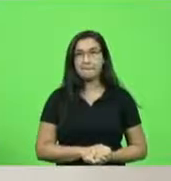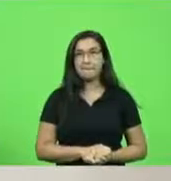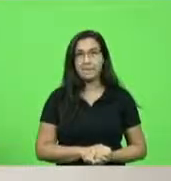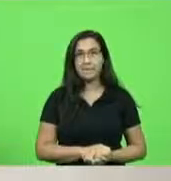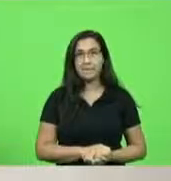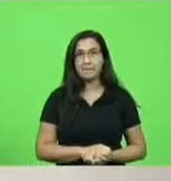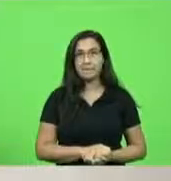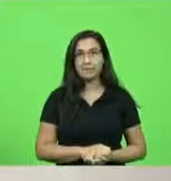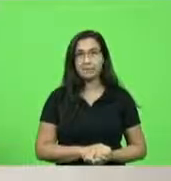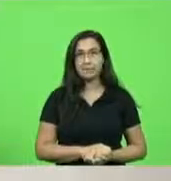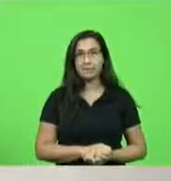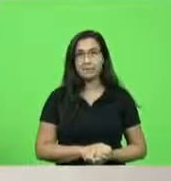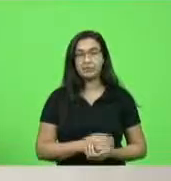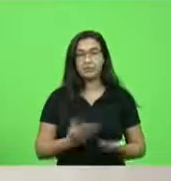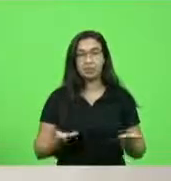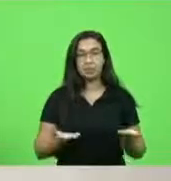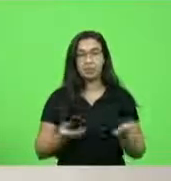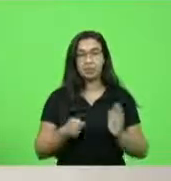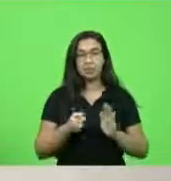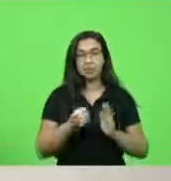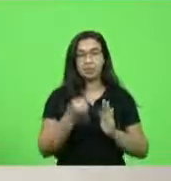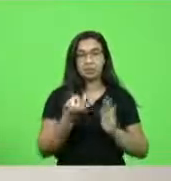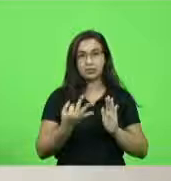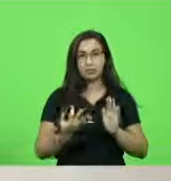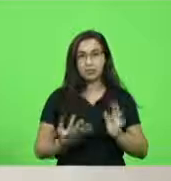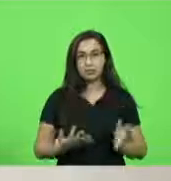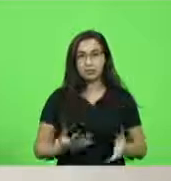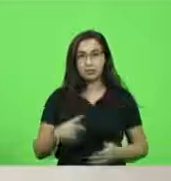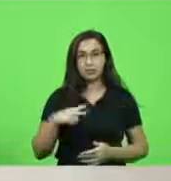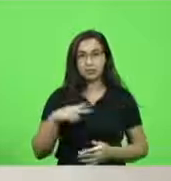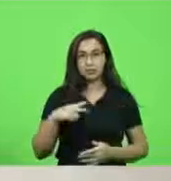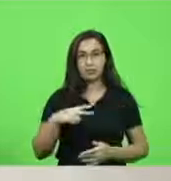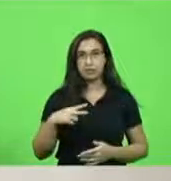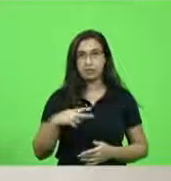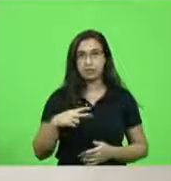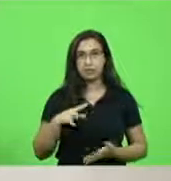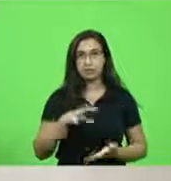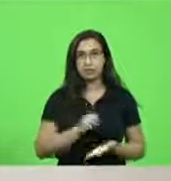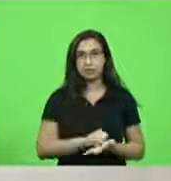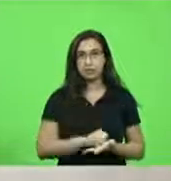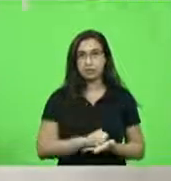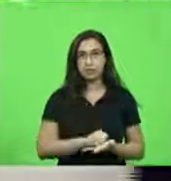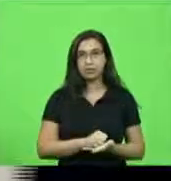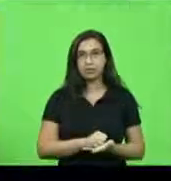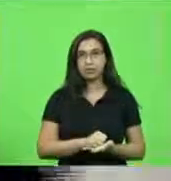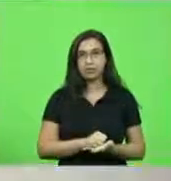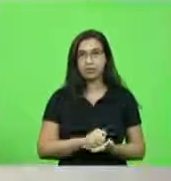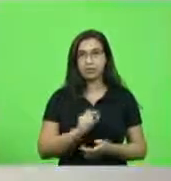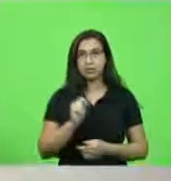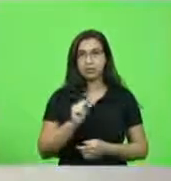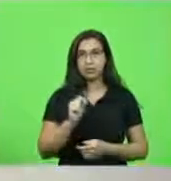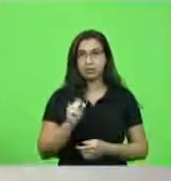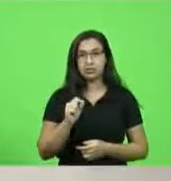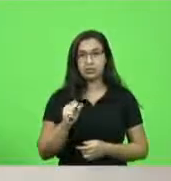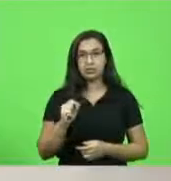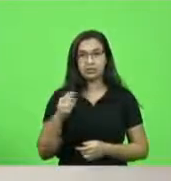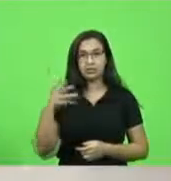Passaremos o período de explicações pessoais. Temos alguns inscritos. Tem alguém que gostaria de fazer uso da palavra?